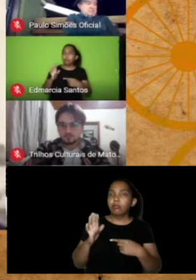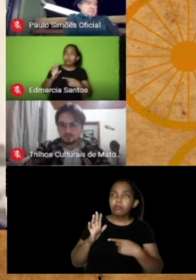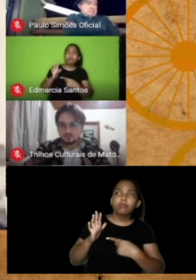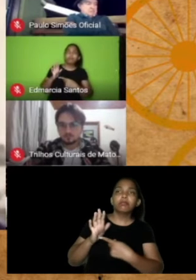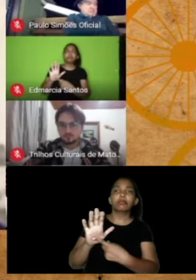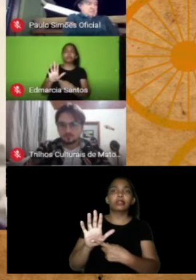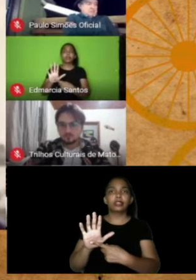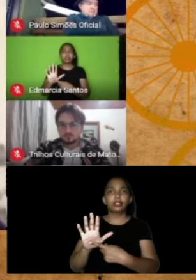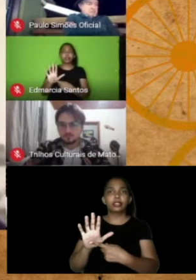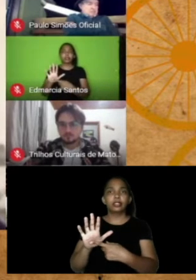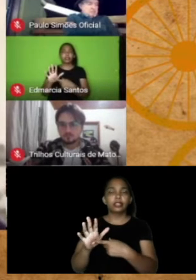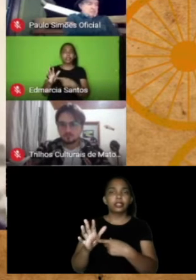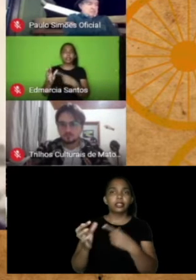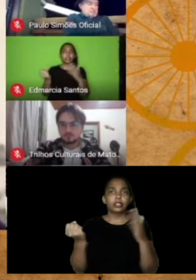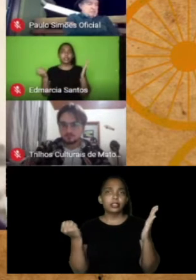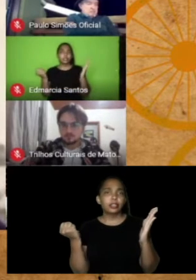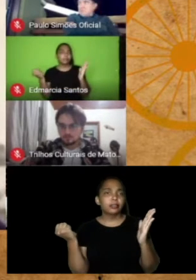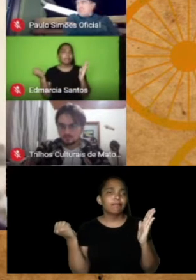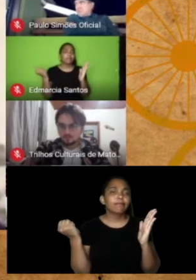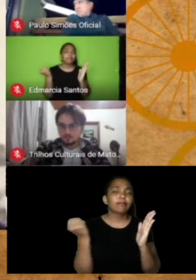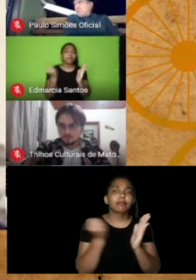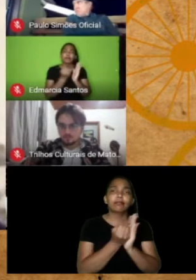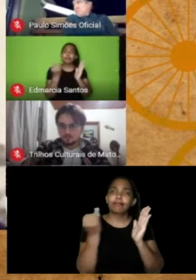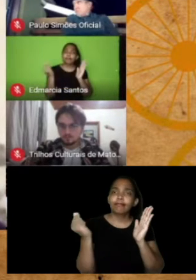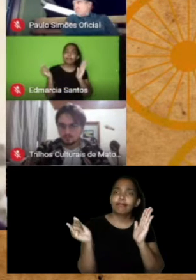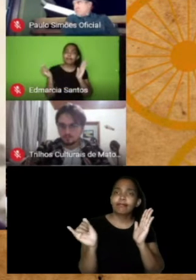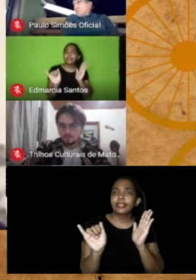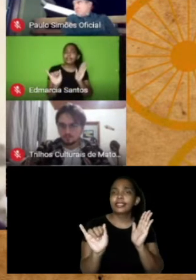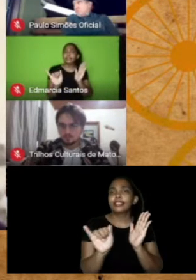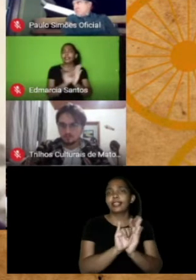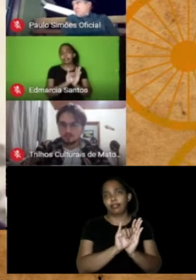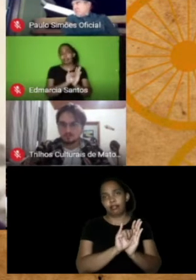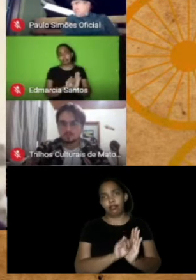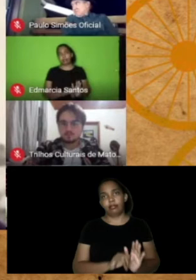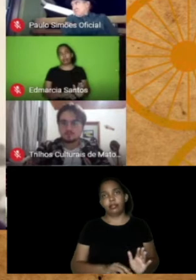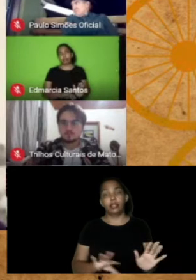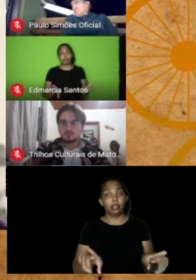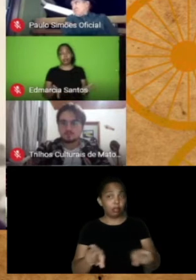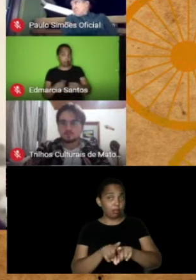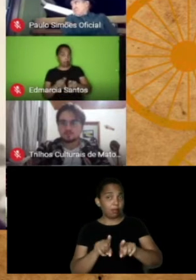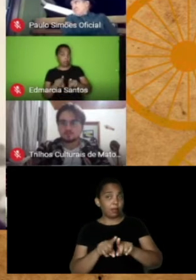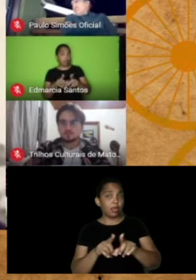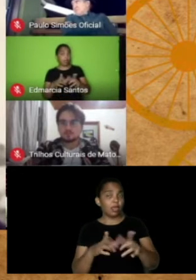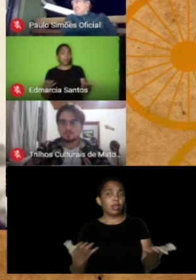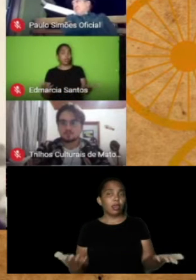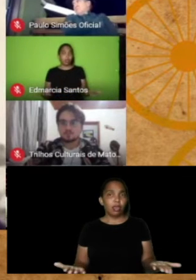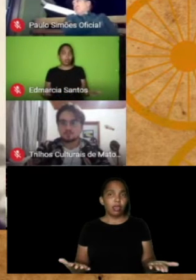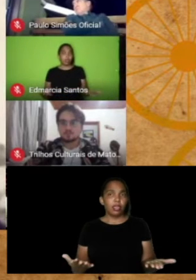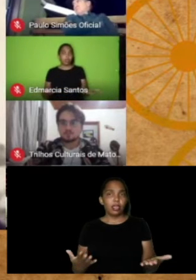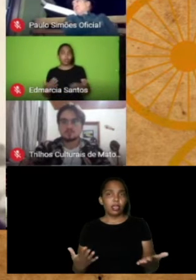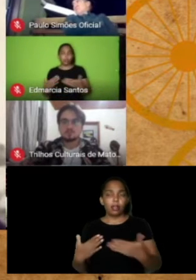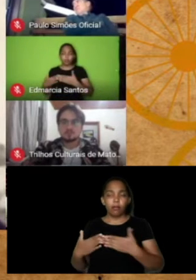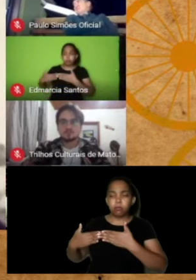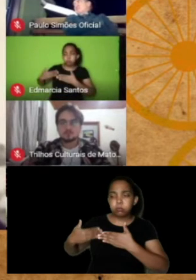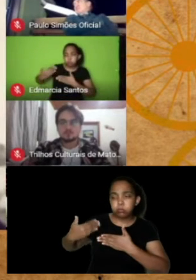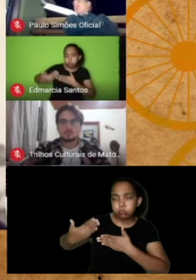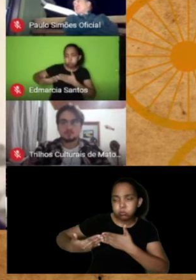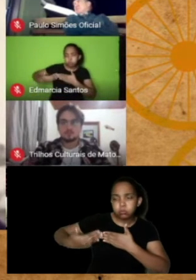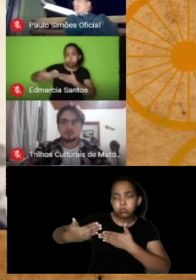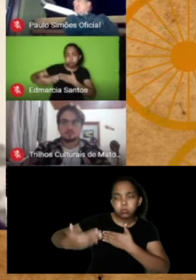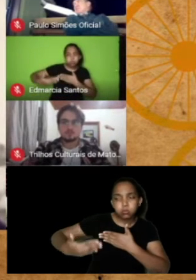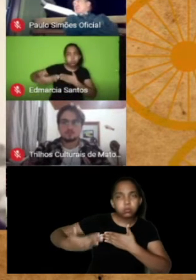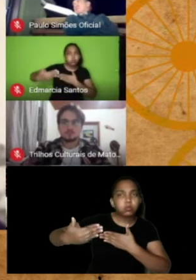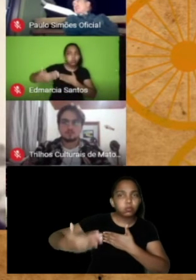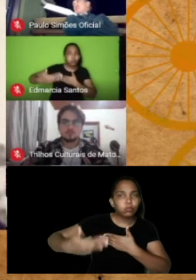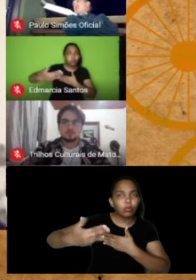identidades, de definir alteridades e de se perpetuar através das vivências e